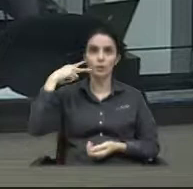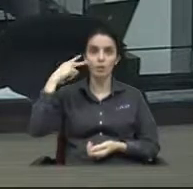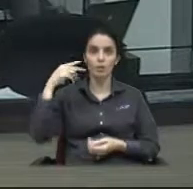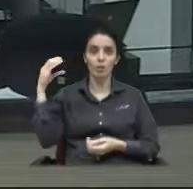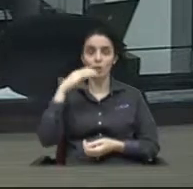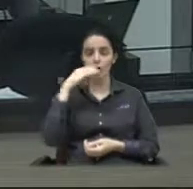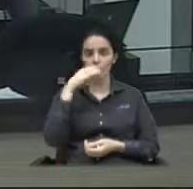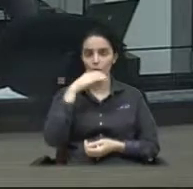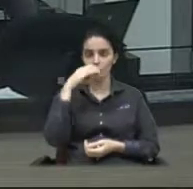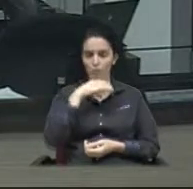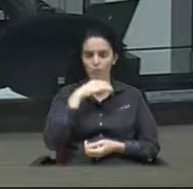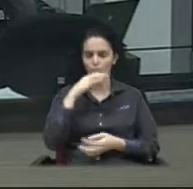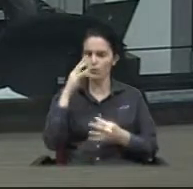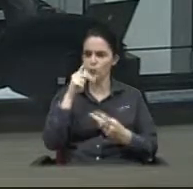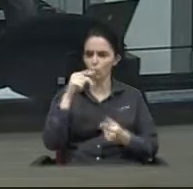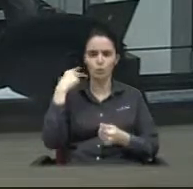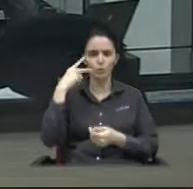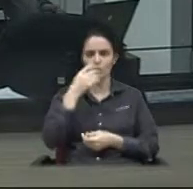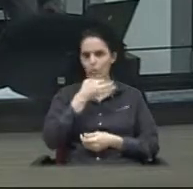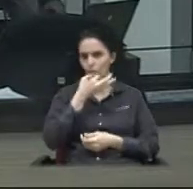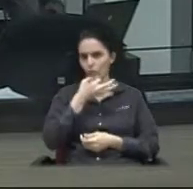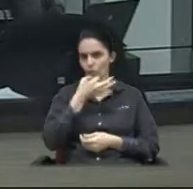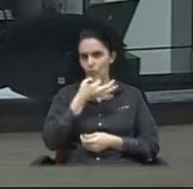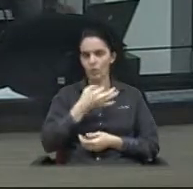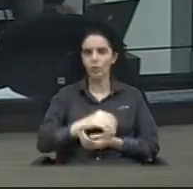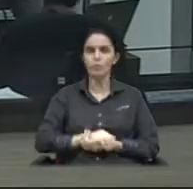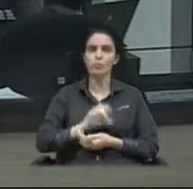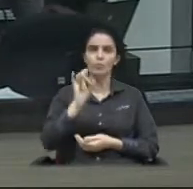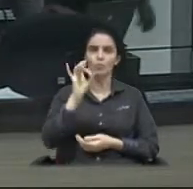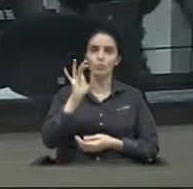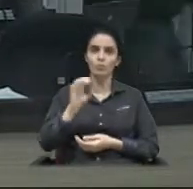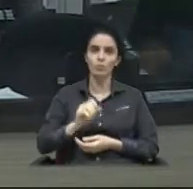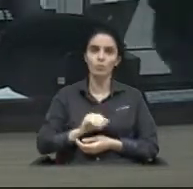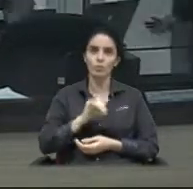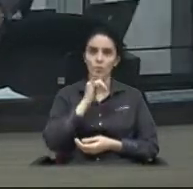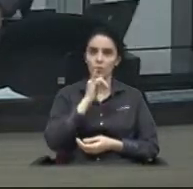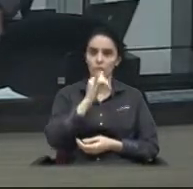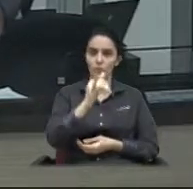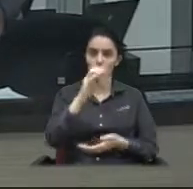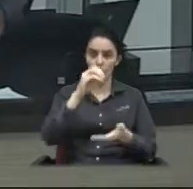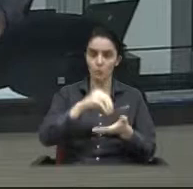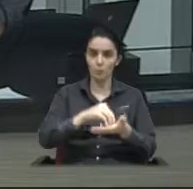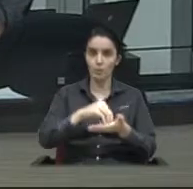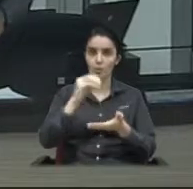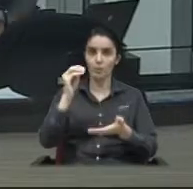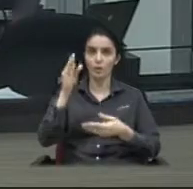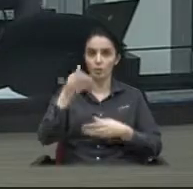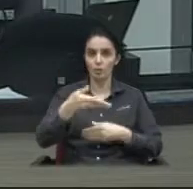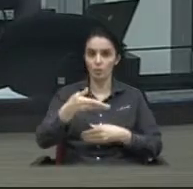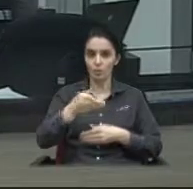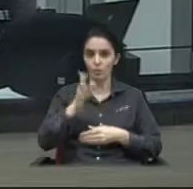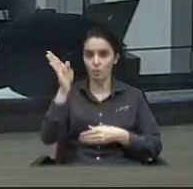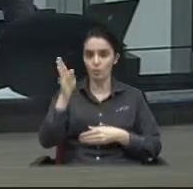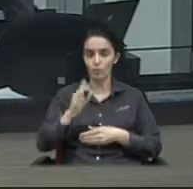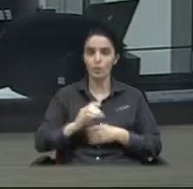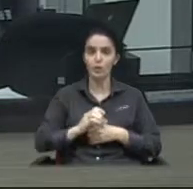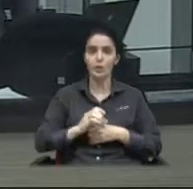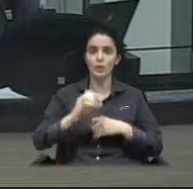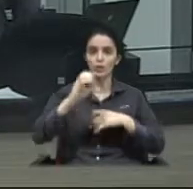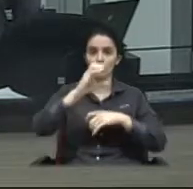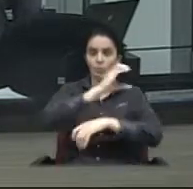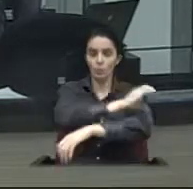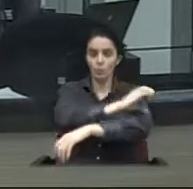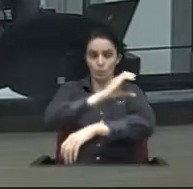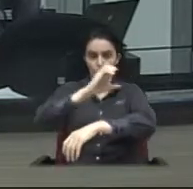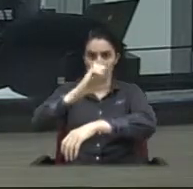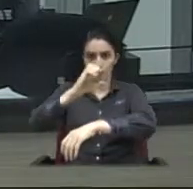rápido para dar tempo para todos os meus amigos falarem. Eu só queria deixar aqui registrado que hoje eu estive na CEPROSOM, na presença da